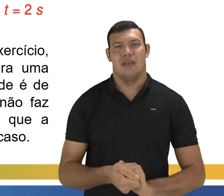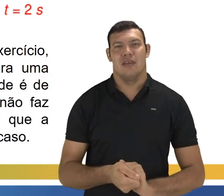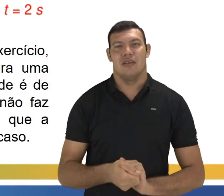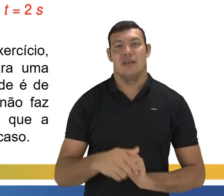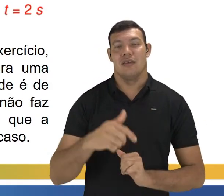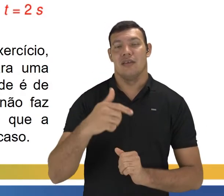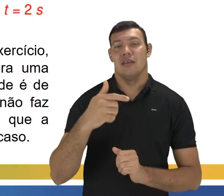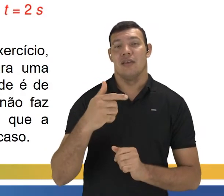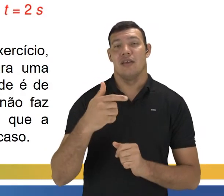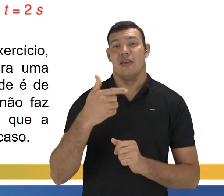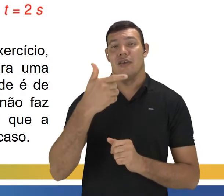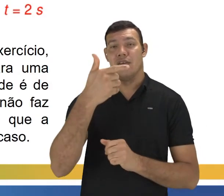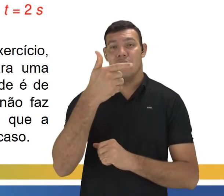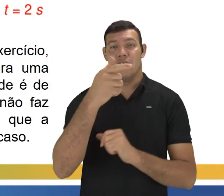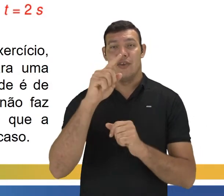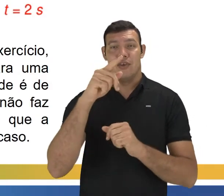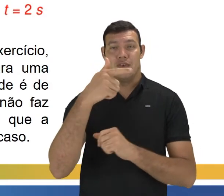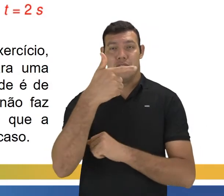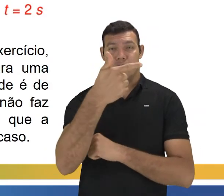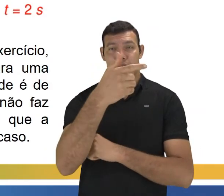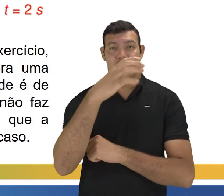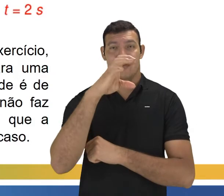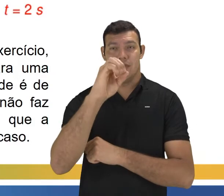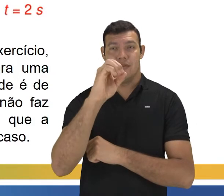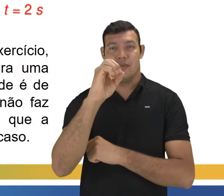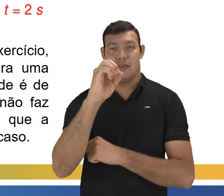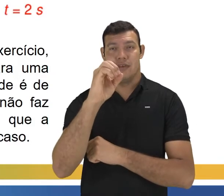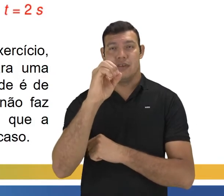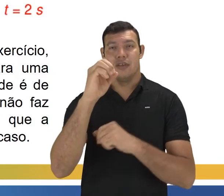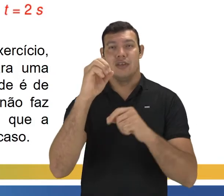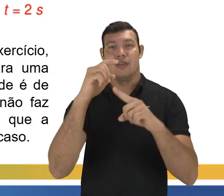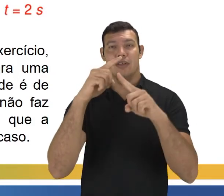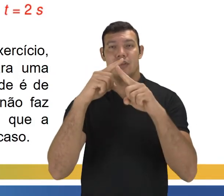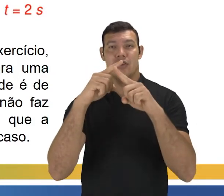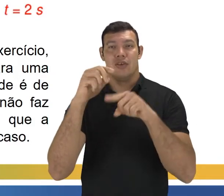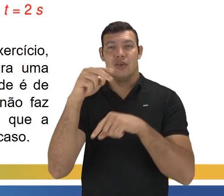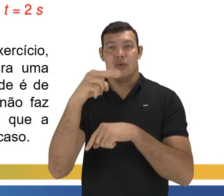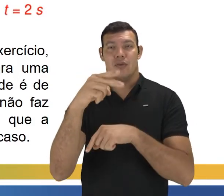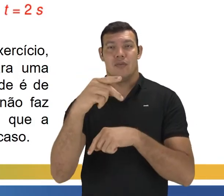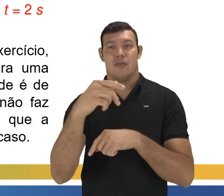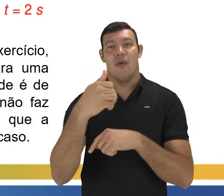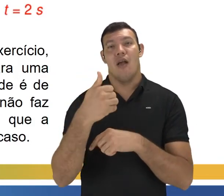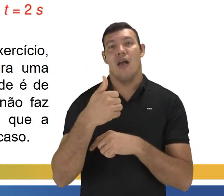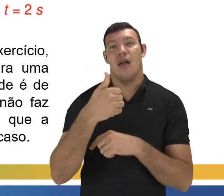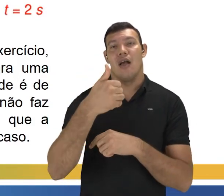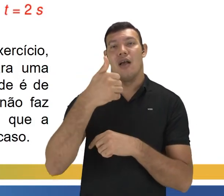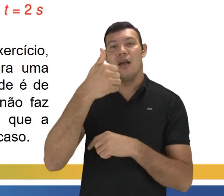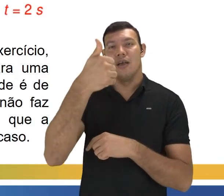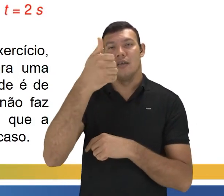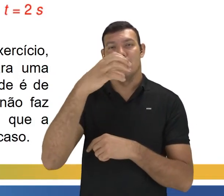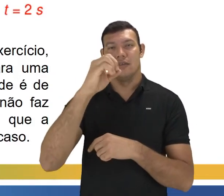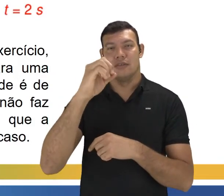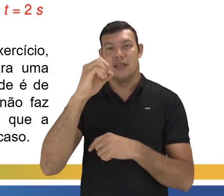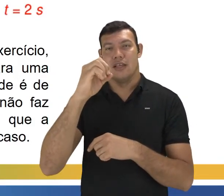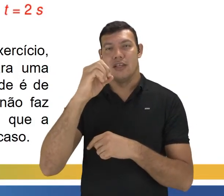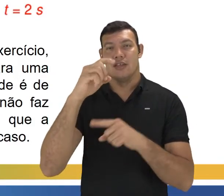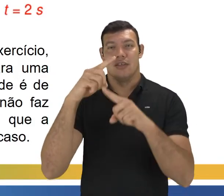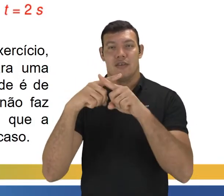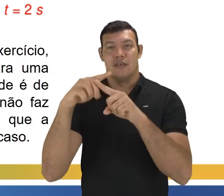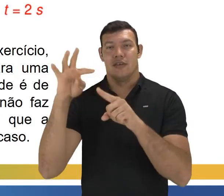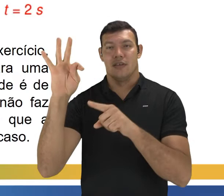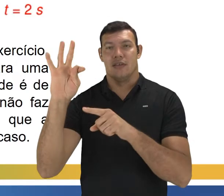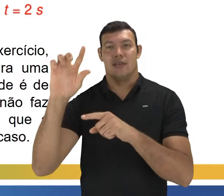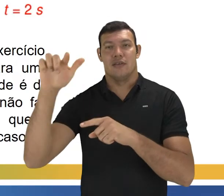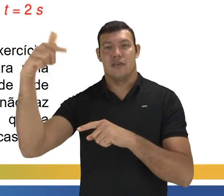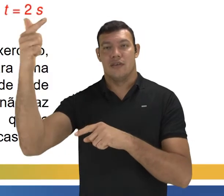restante é só resolver equação simples então olha só 20 = 10 t ao quadrado sobre dois eu vou isolar